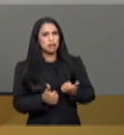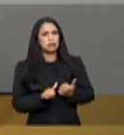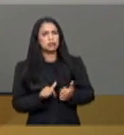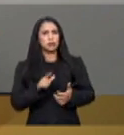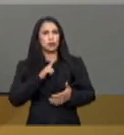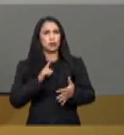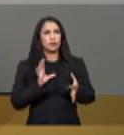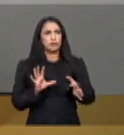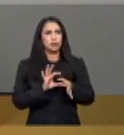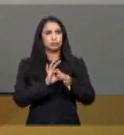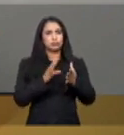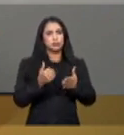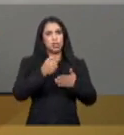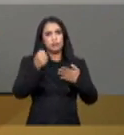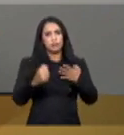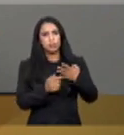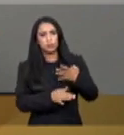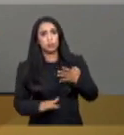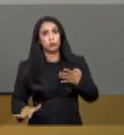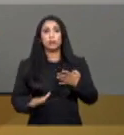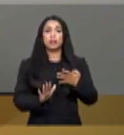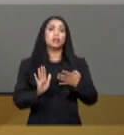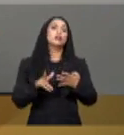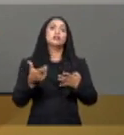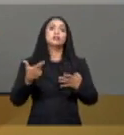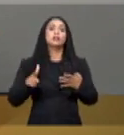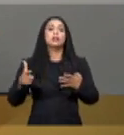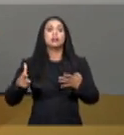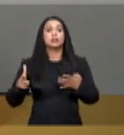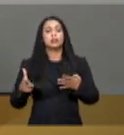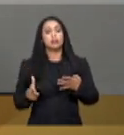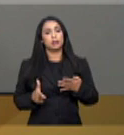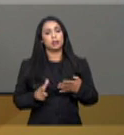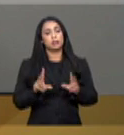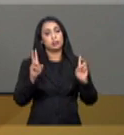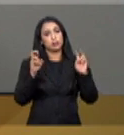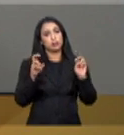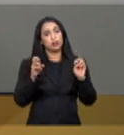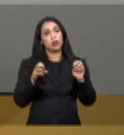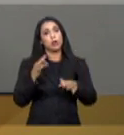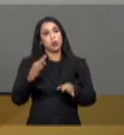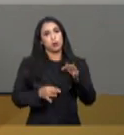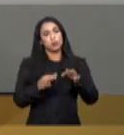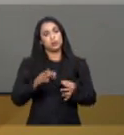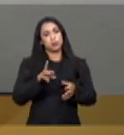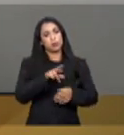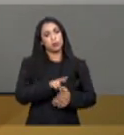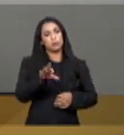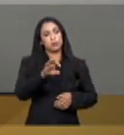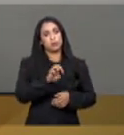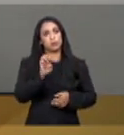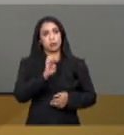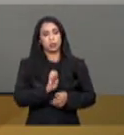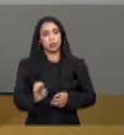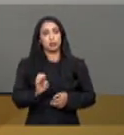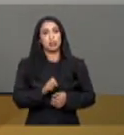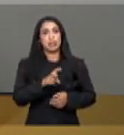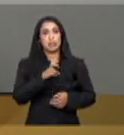efeitos vinculantes ao julgamento do presente caso. No julgamento deste recurso extraordinário, do recurso